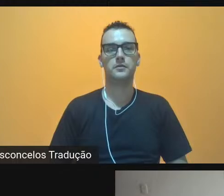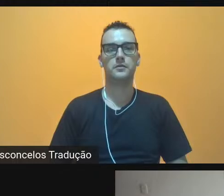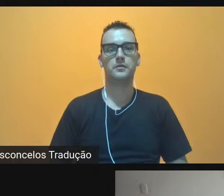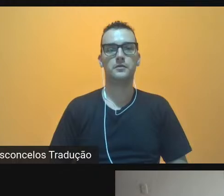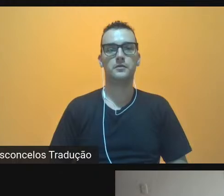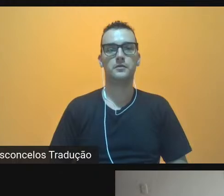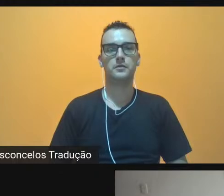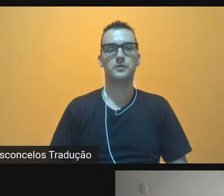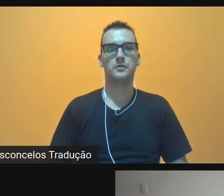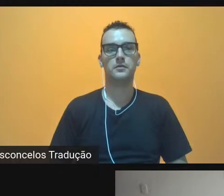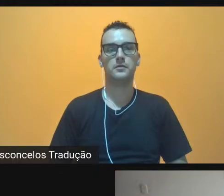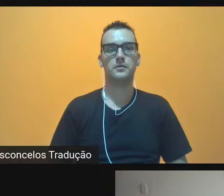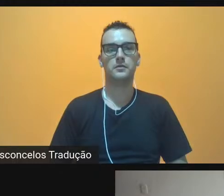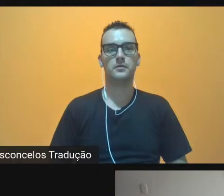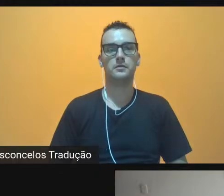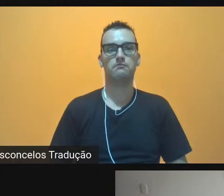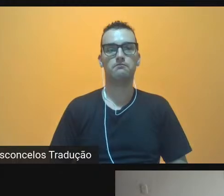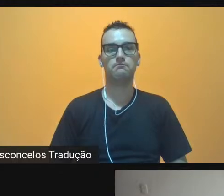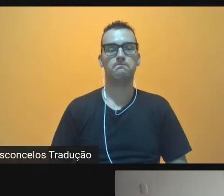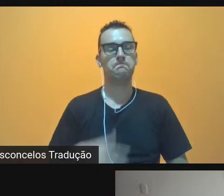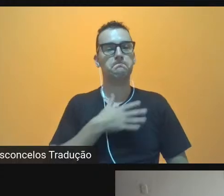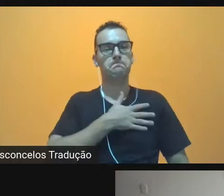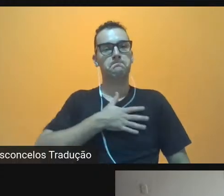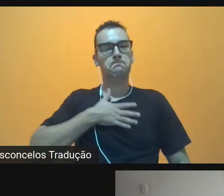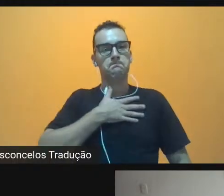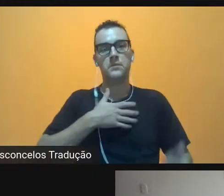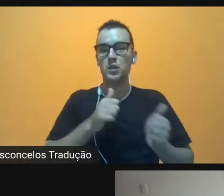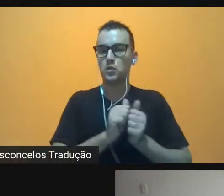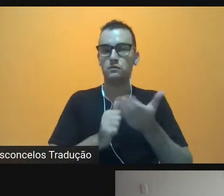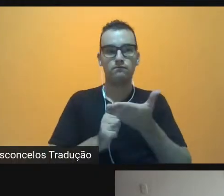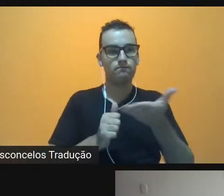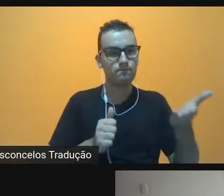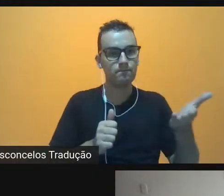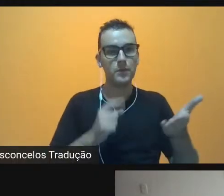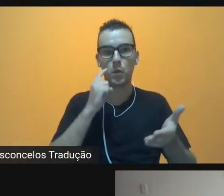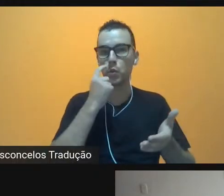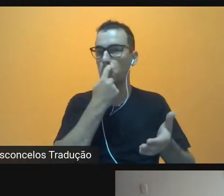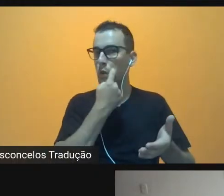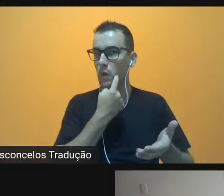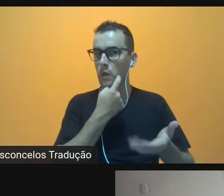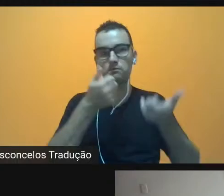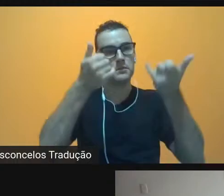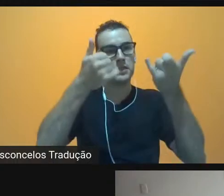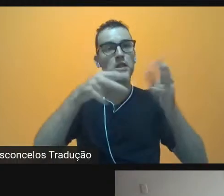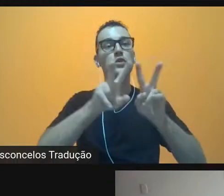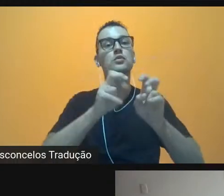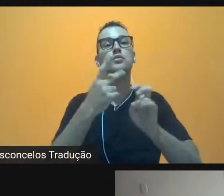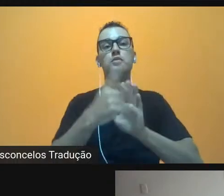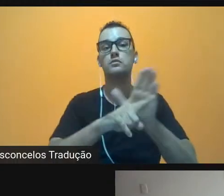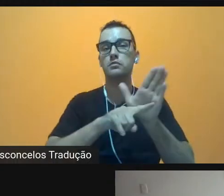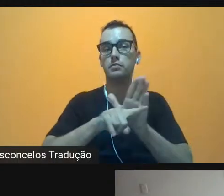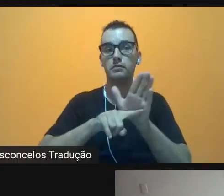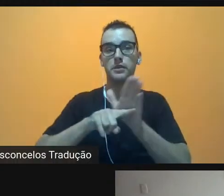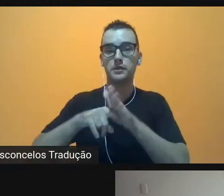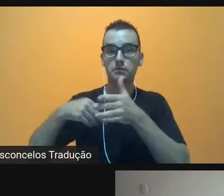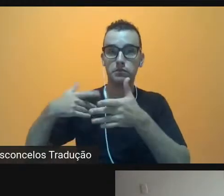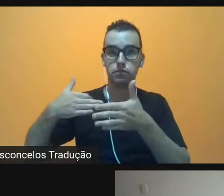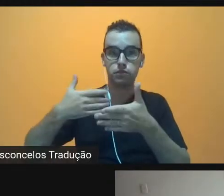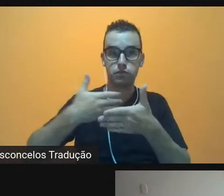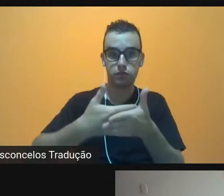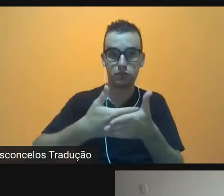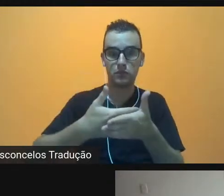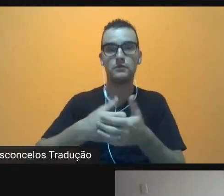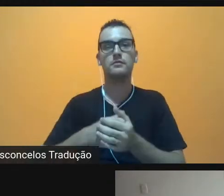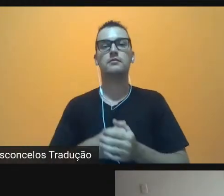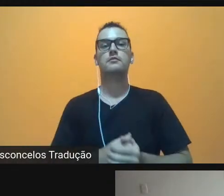É um prazer enorme estar aqui com você, Luciana, para falar um pouco do trabalho que foi desenvolvido,